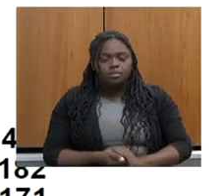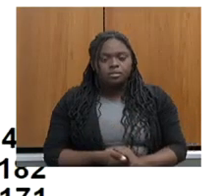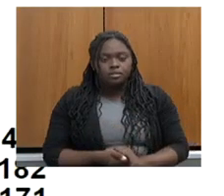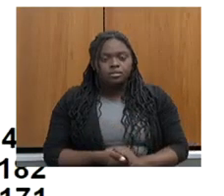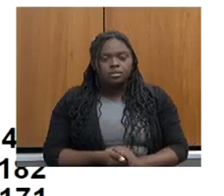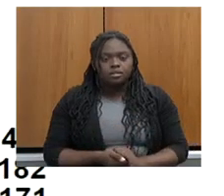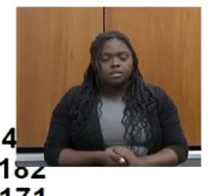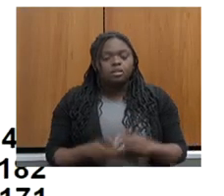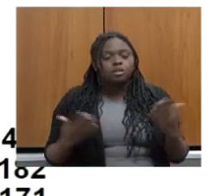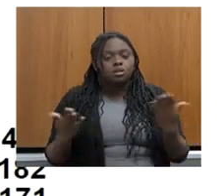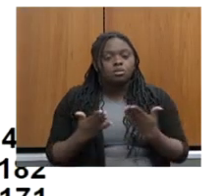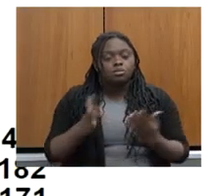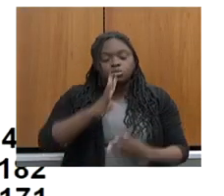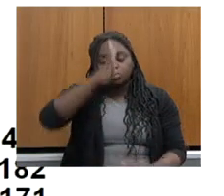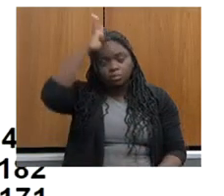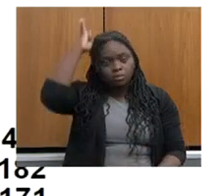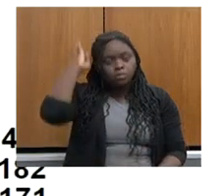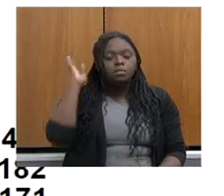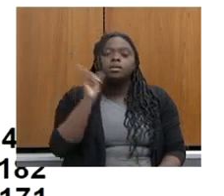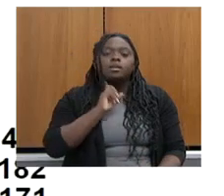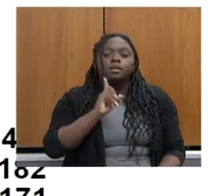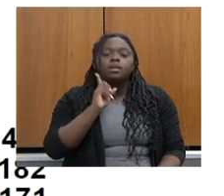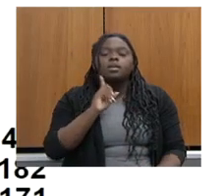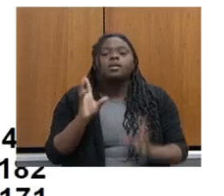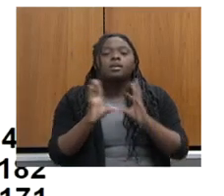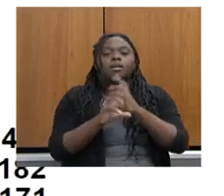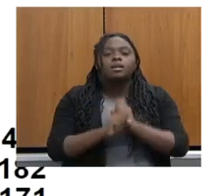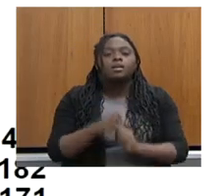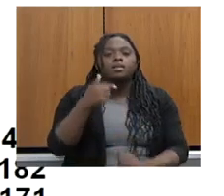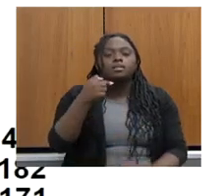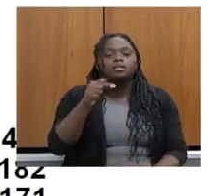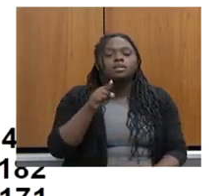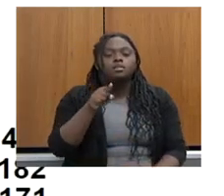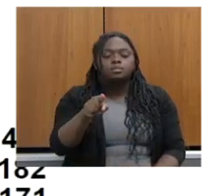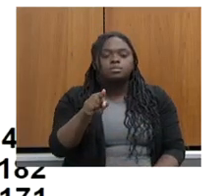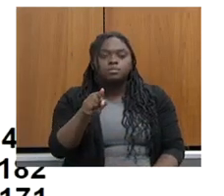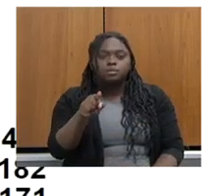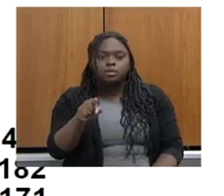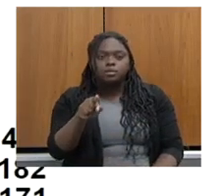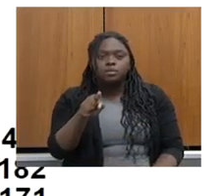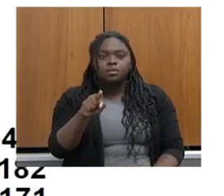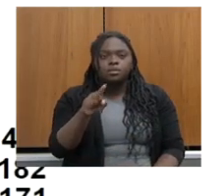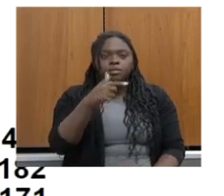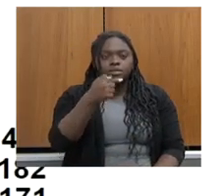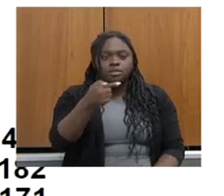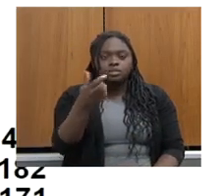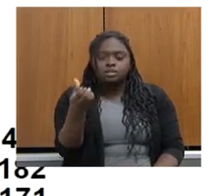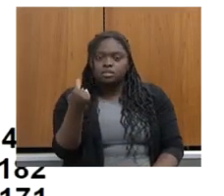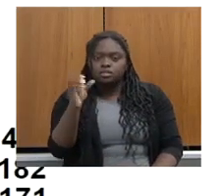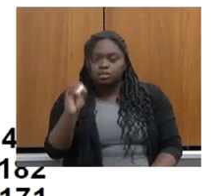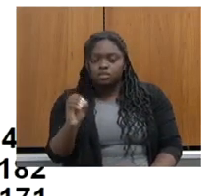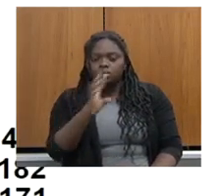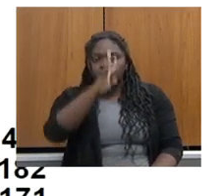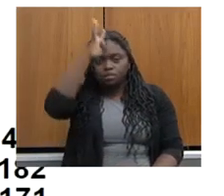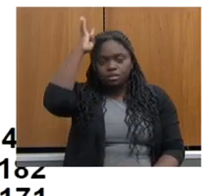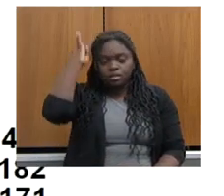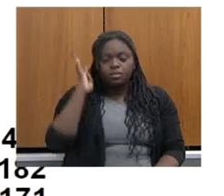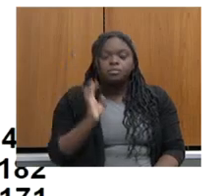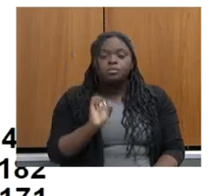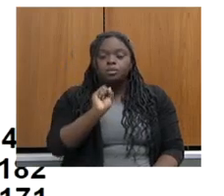hoje o Bombeiro Militar de Minas Gerais São 7.768 Bombeiros Militares sendo 844